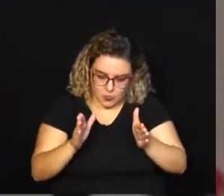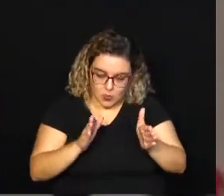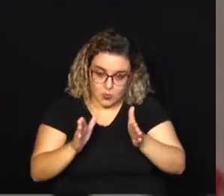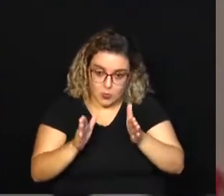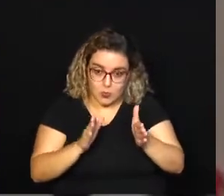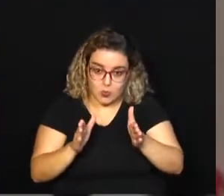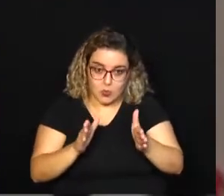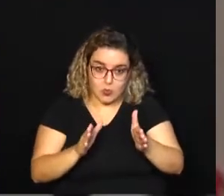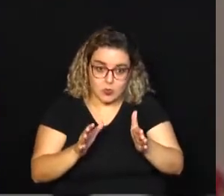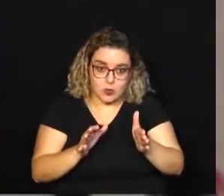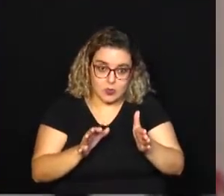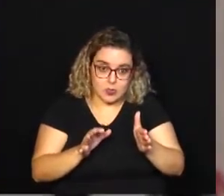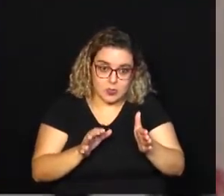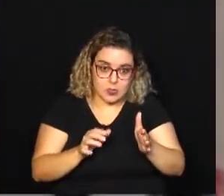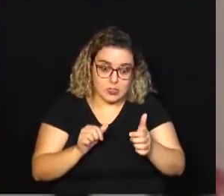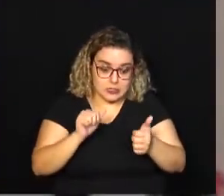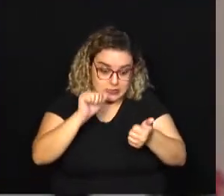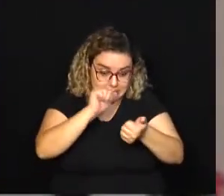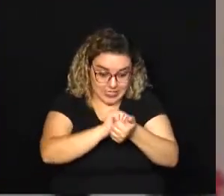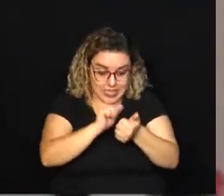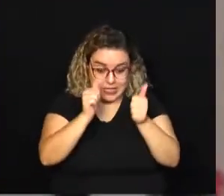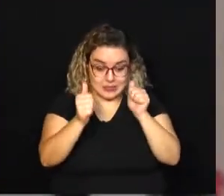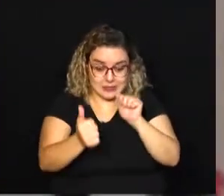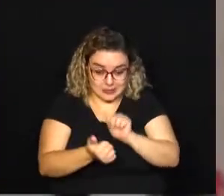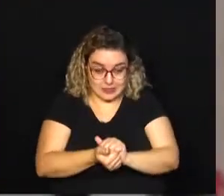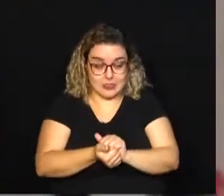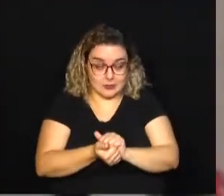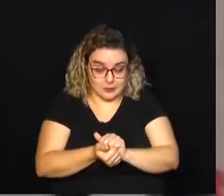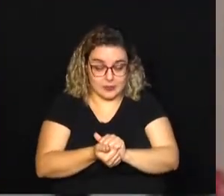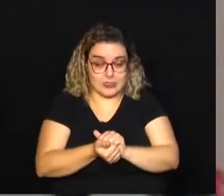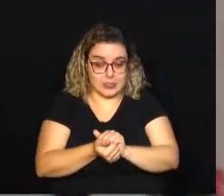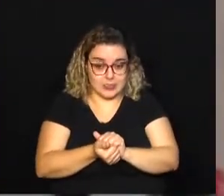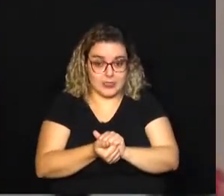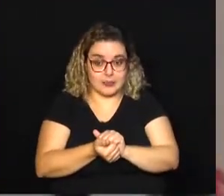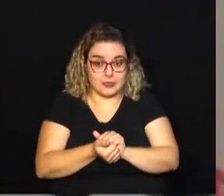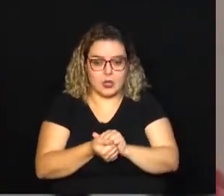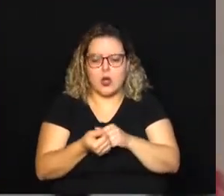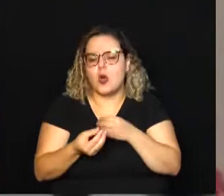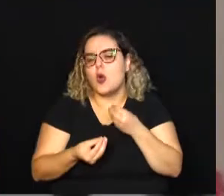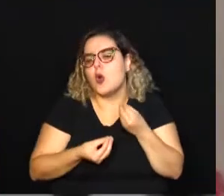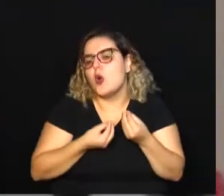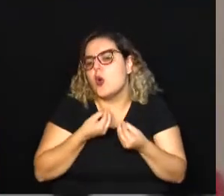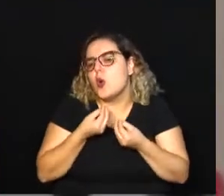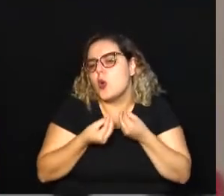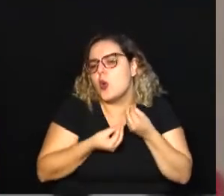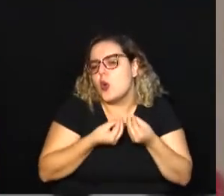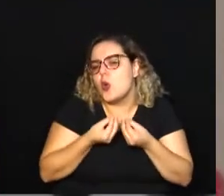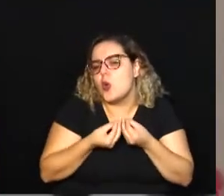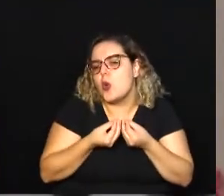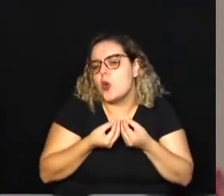se reorganizar em termos de como oferecer um